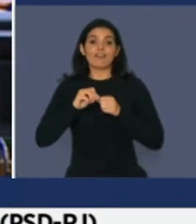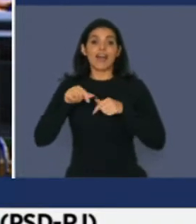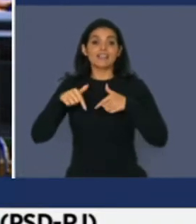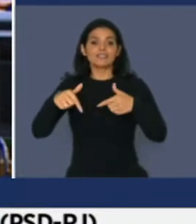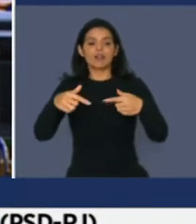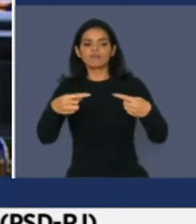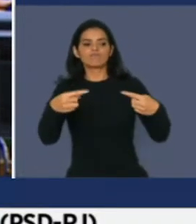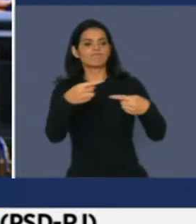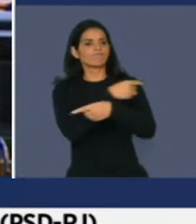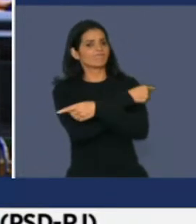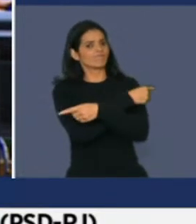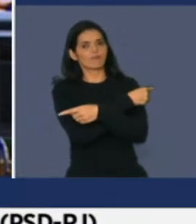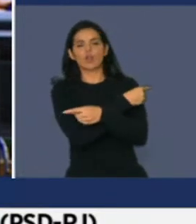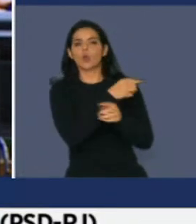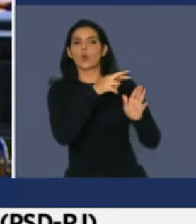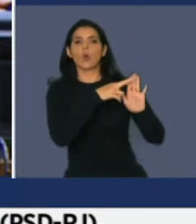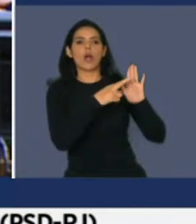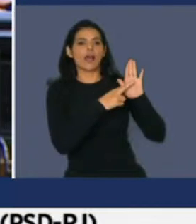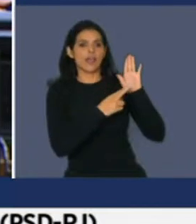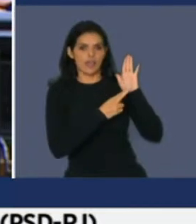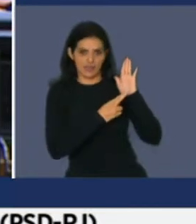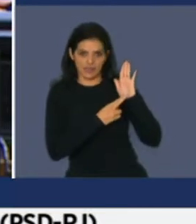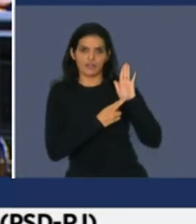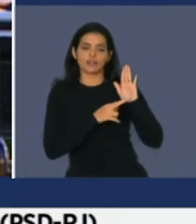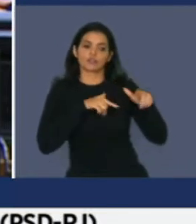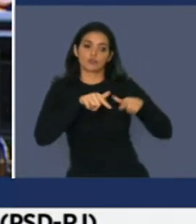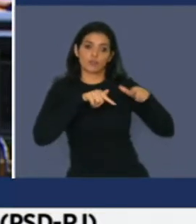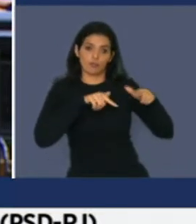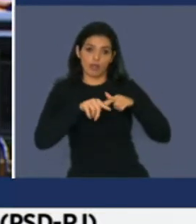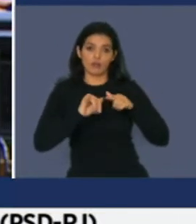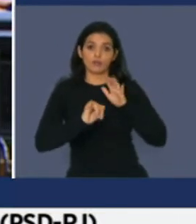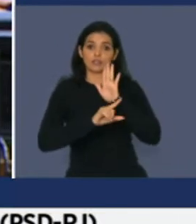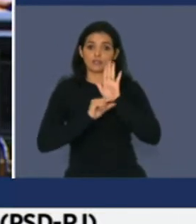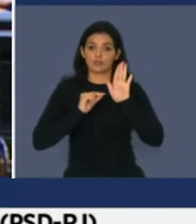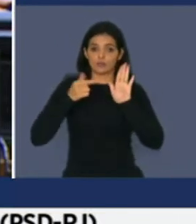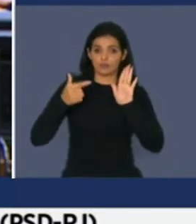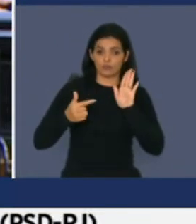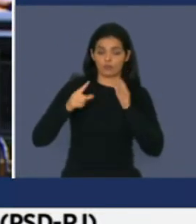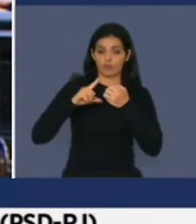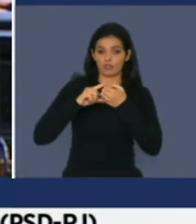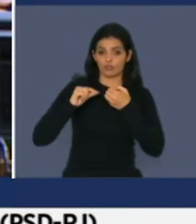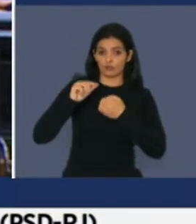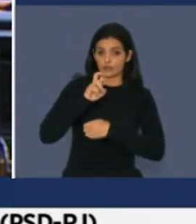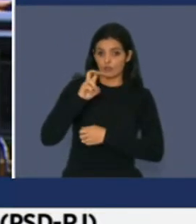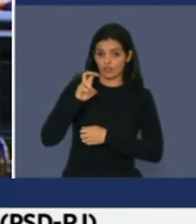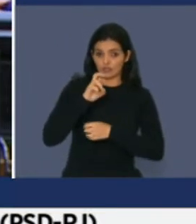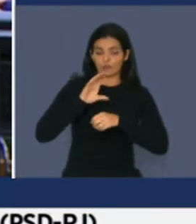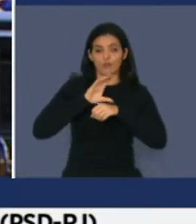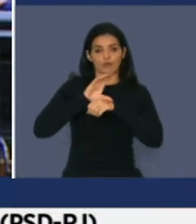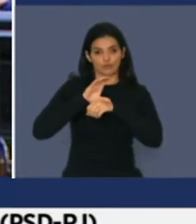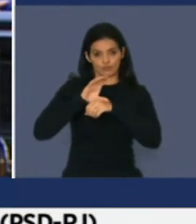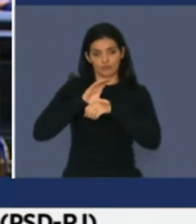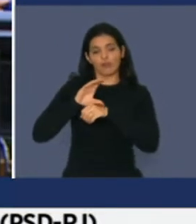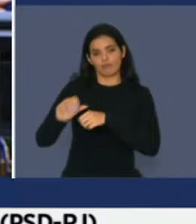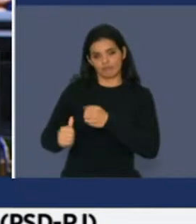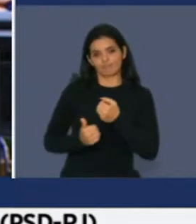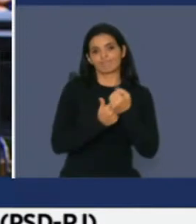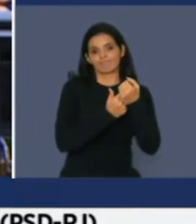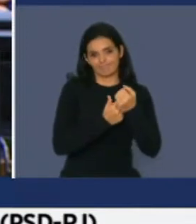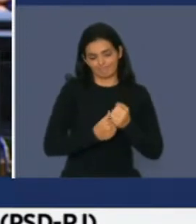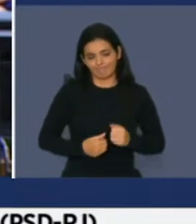parlamentar, com fundamento no inciso 2º do artigo 55 da Constituição Federal, combinado com o